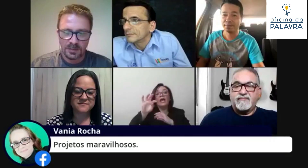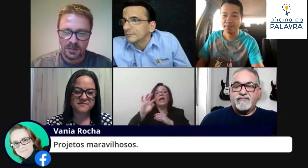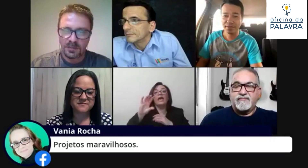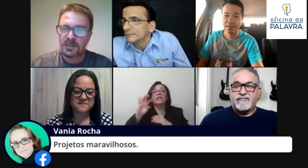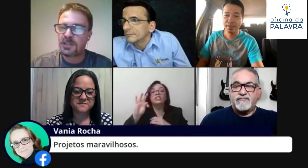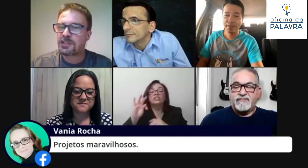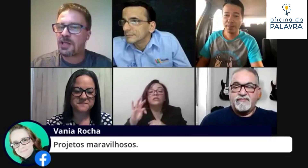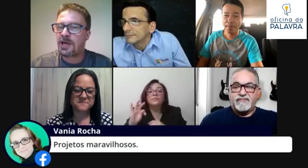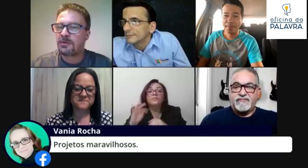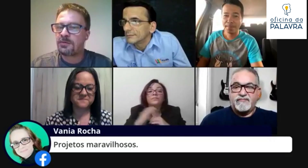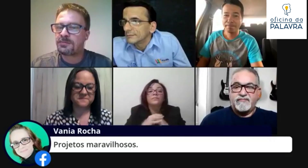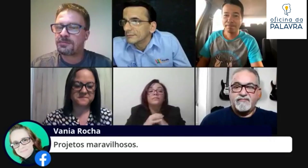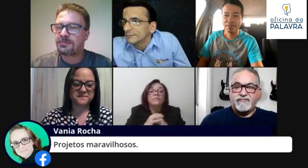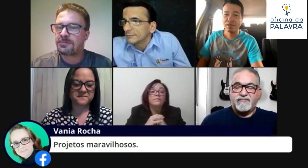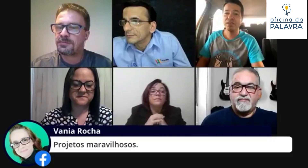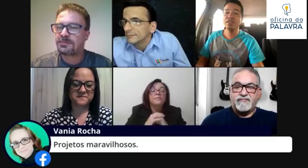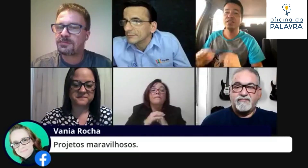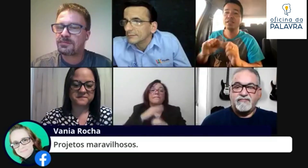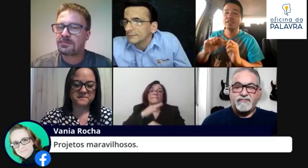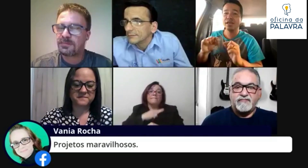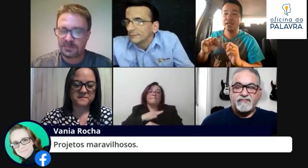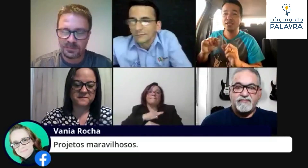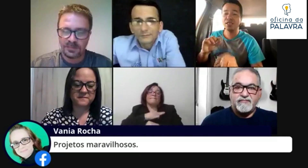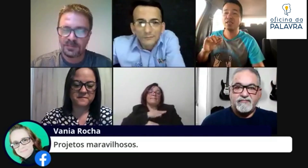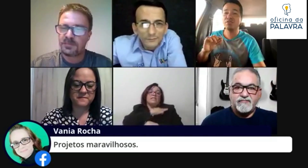Eficiente. Ministério